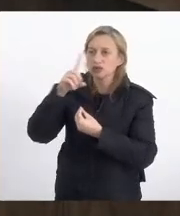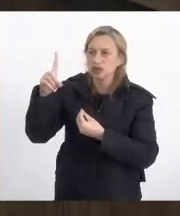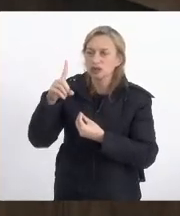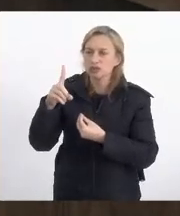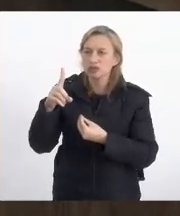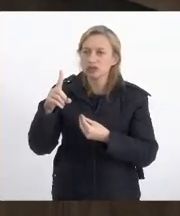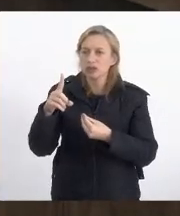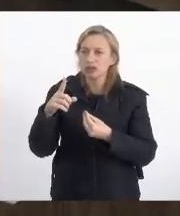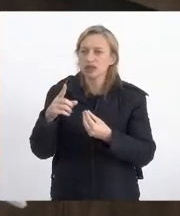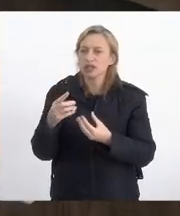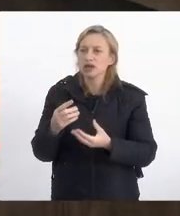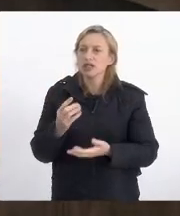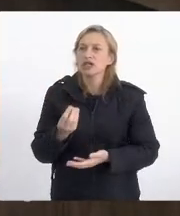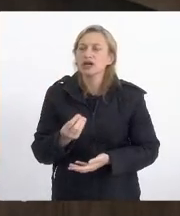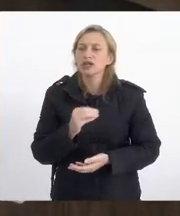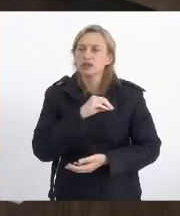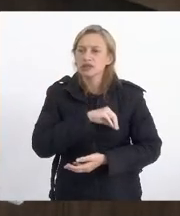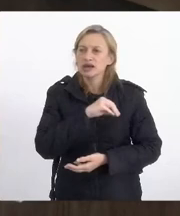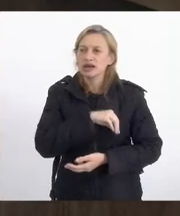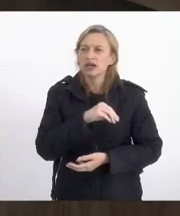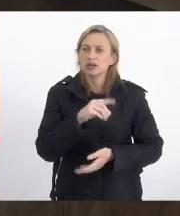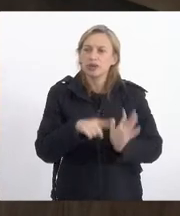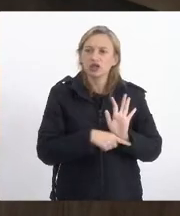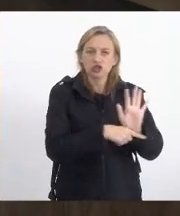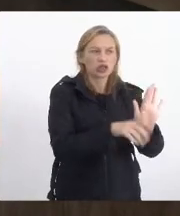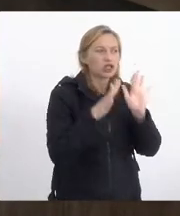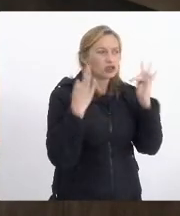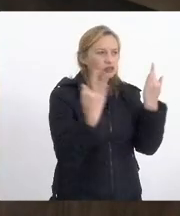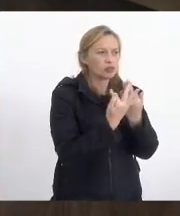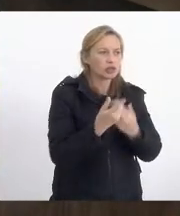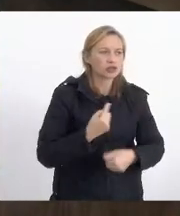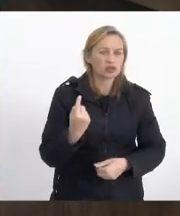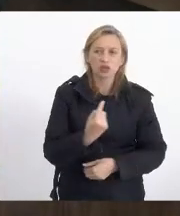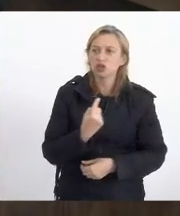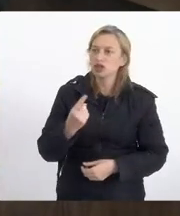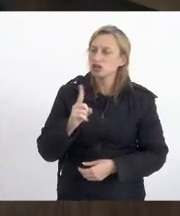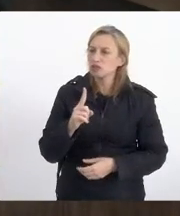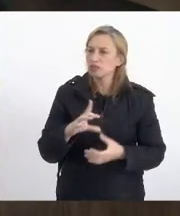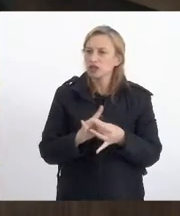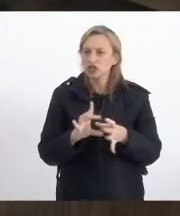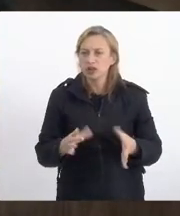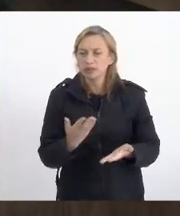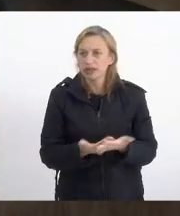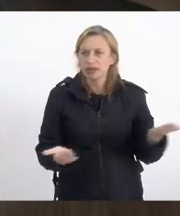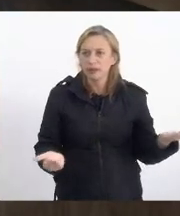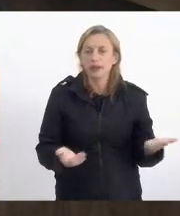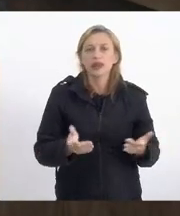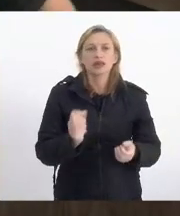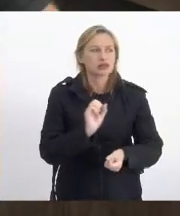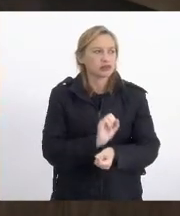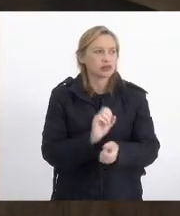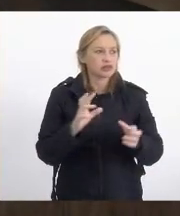nossa família. E isso a gente não vai abrir mão de jeito nenhum. E esperamos que essa casa, com a